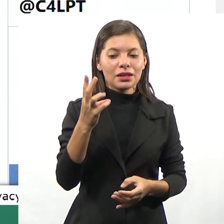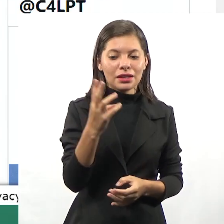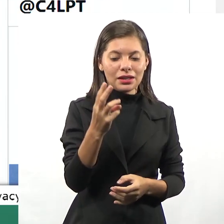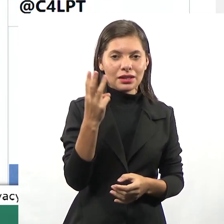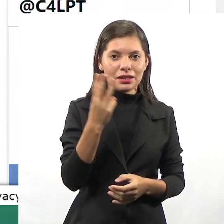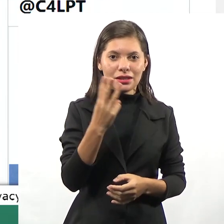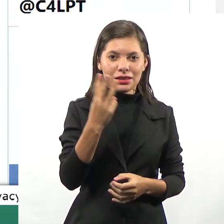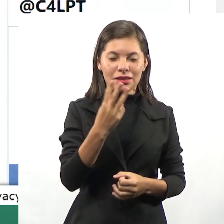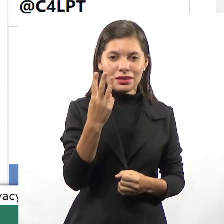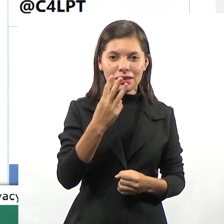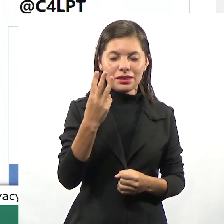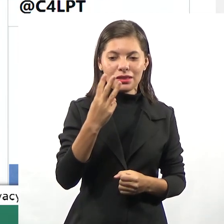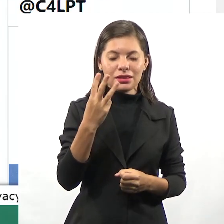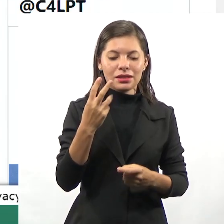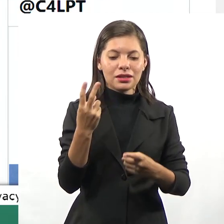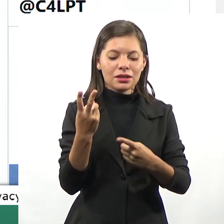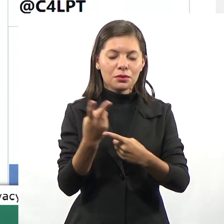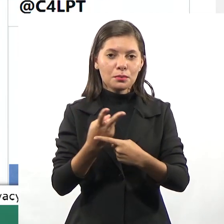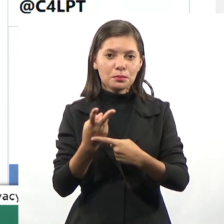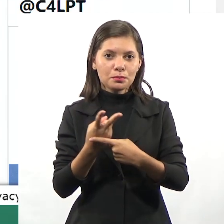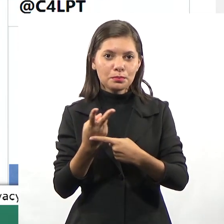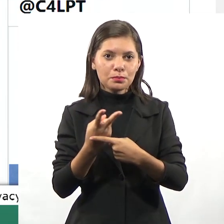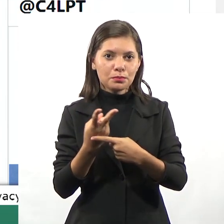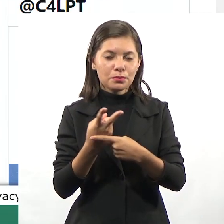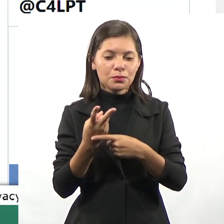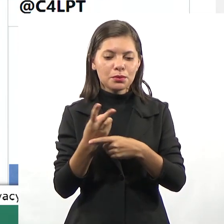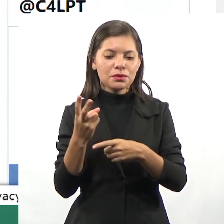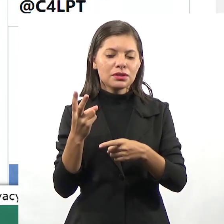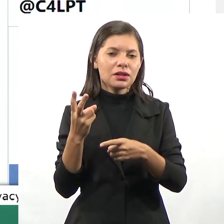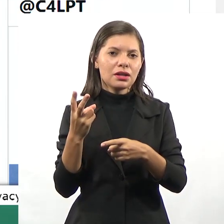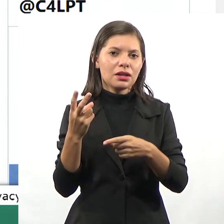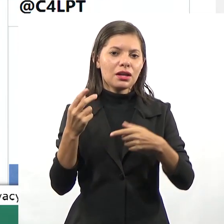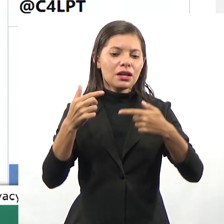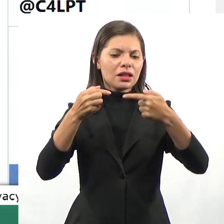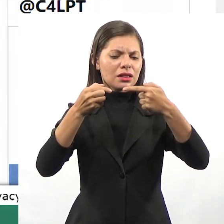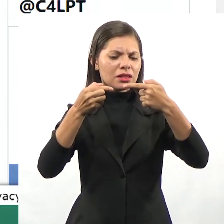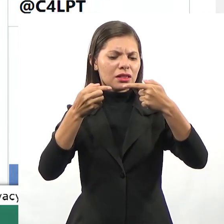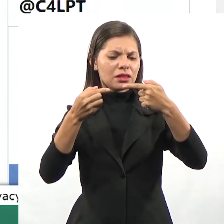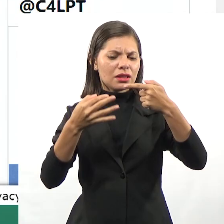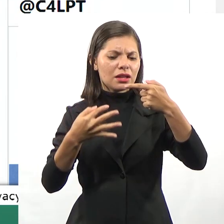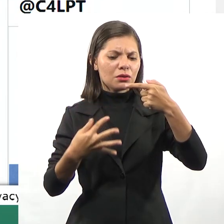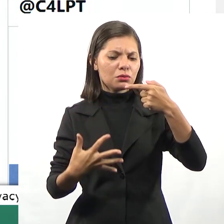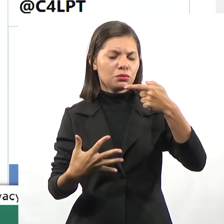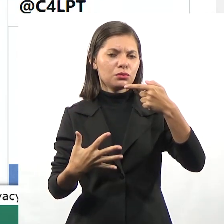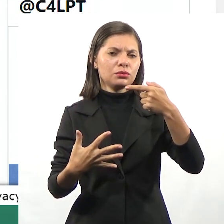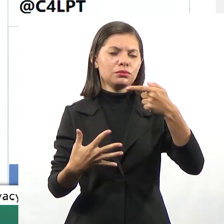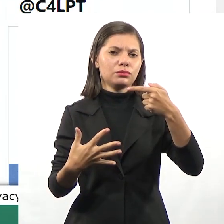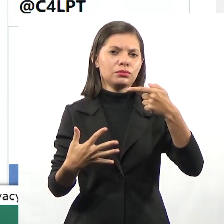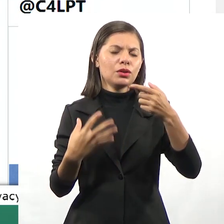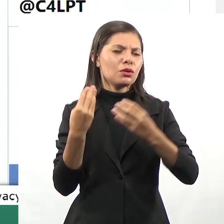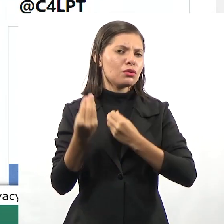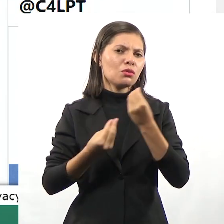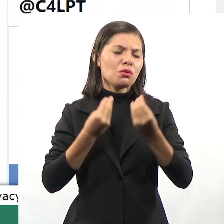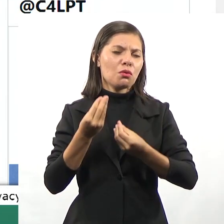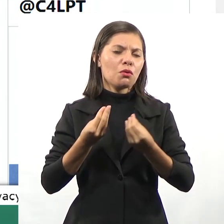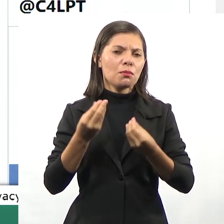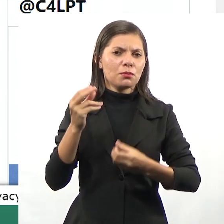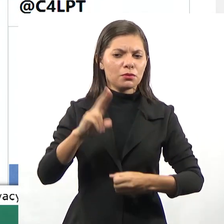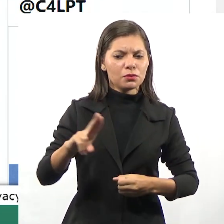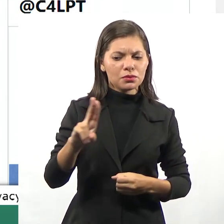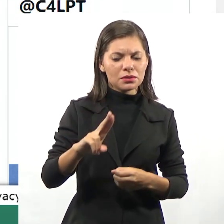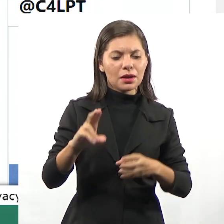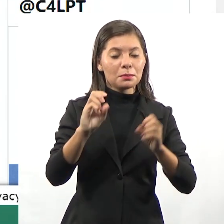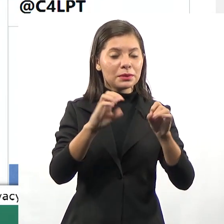terceiro, a ferramenta de busca da Google. Mas como que eu vou utilizar a ferramenta de busca da